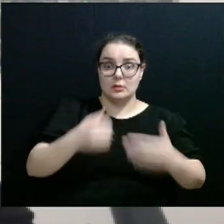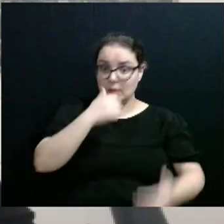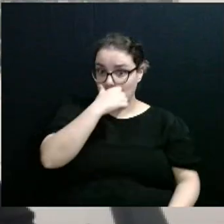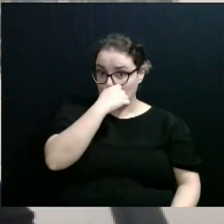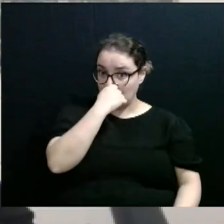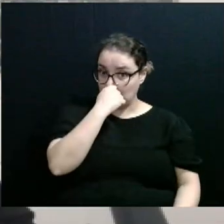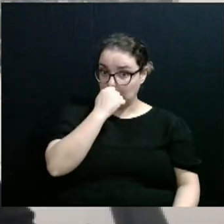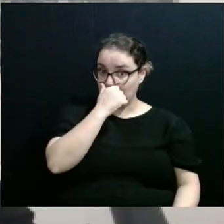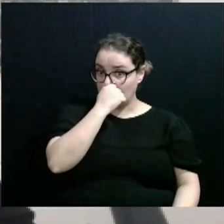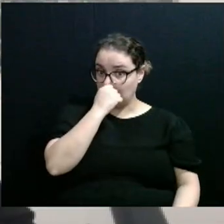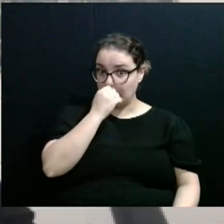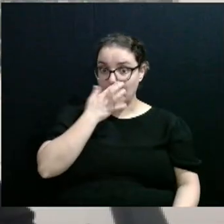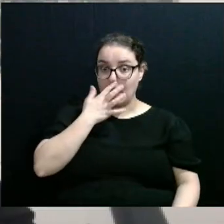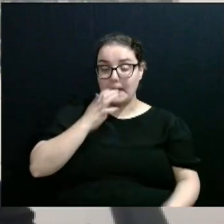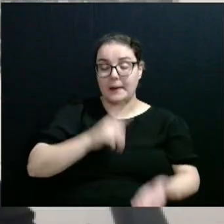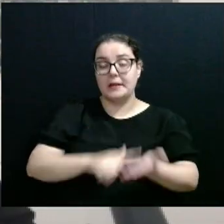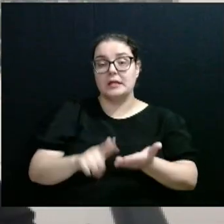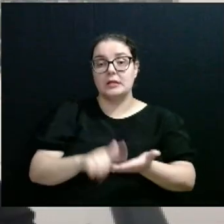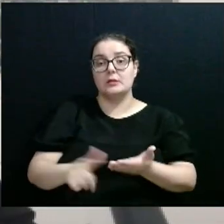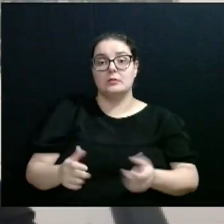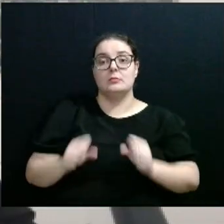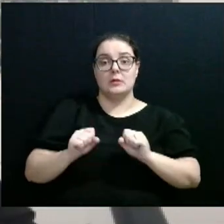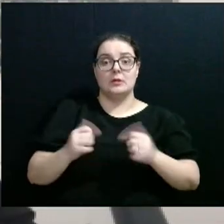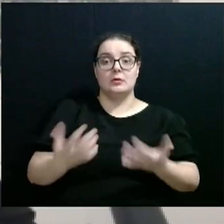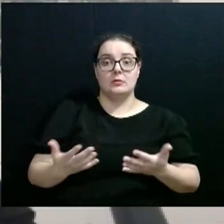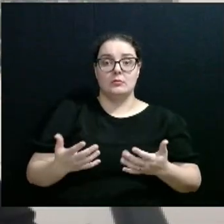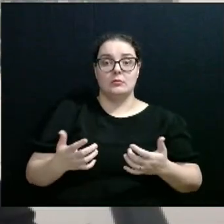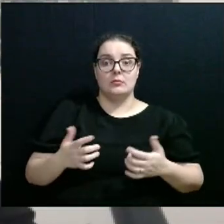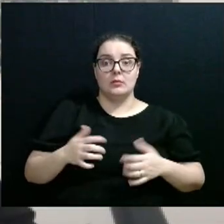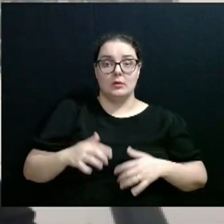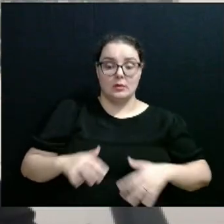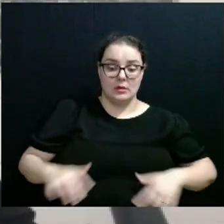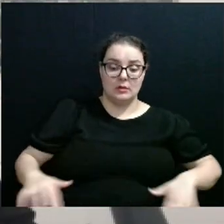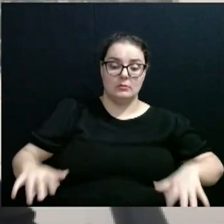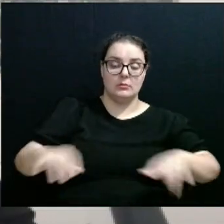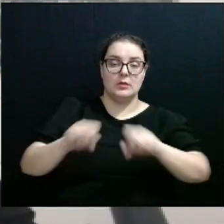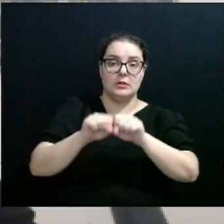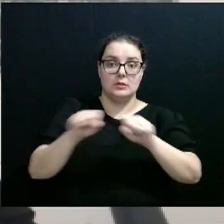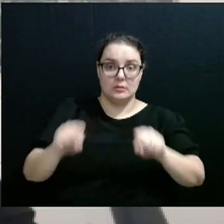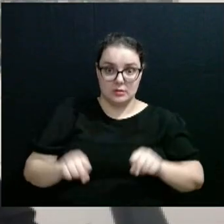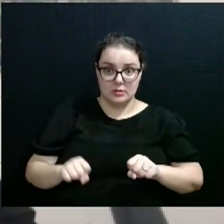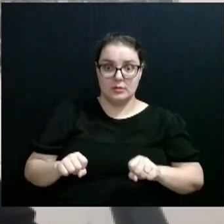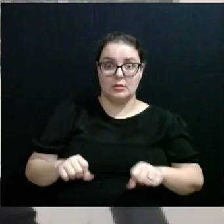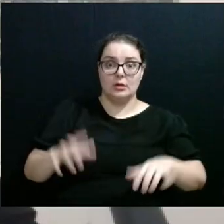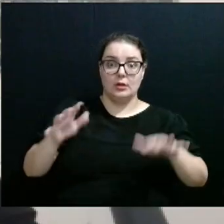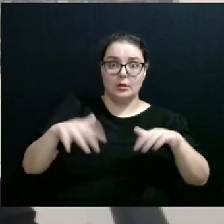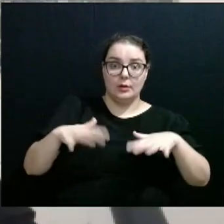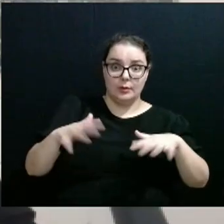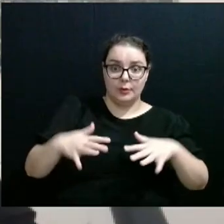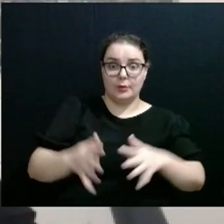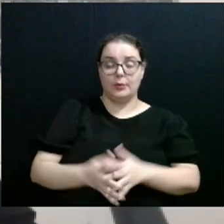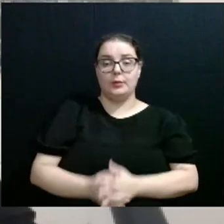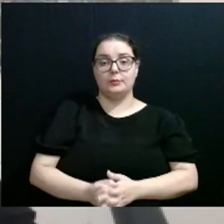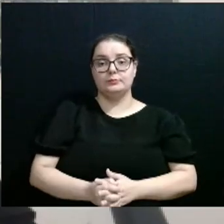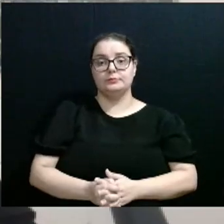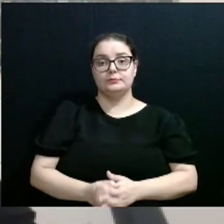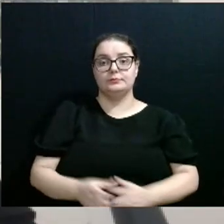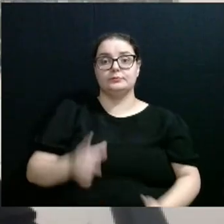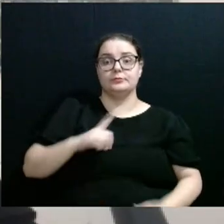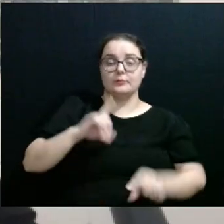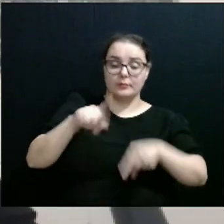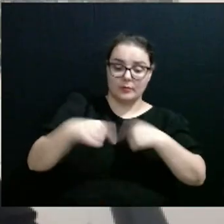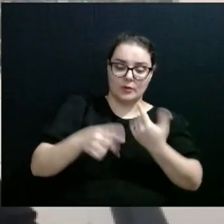limpar essa água para que ela possa trafegar nesse sistema de refrigeração, né? Existe ainda um outro